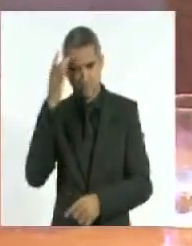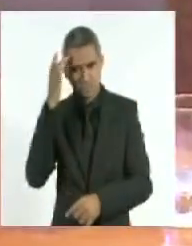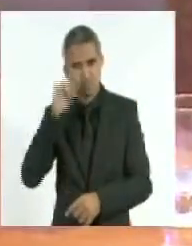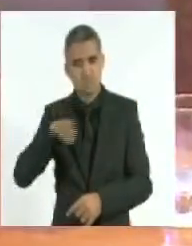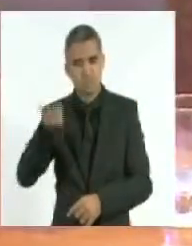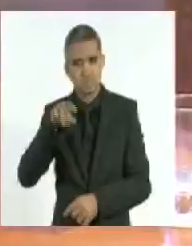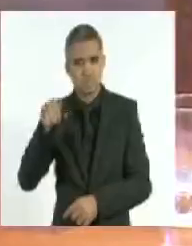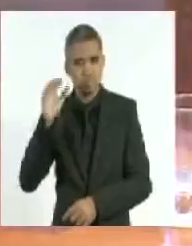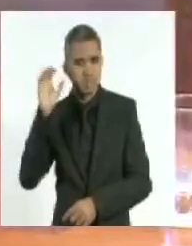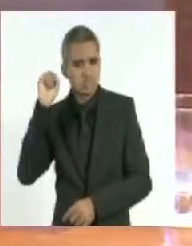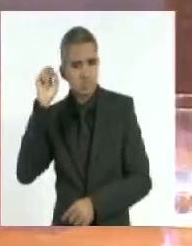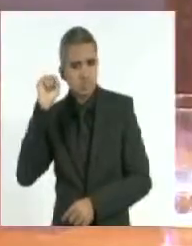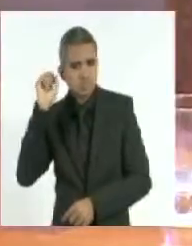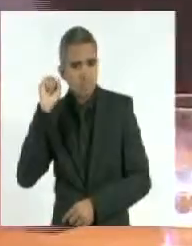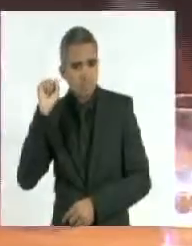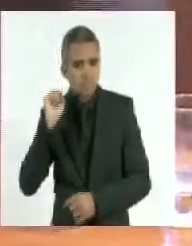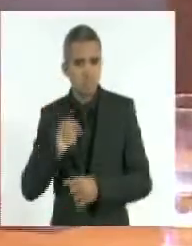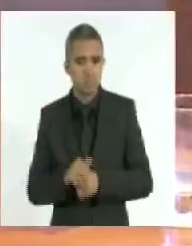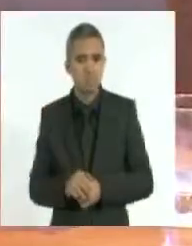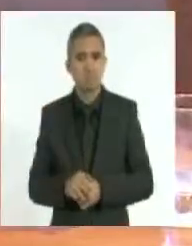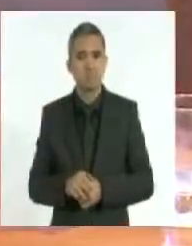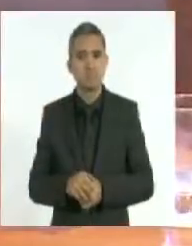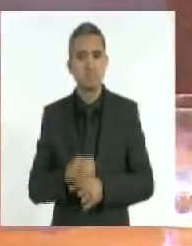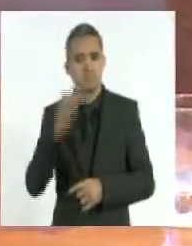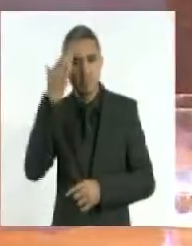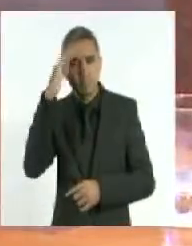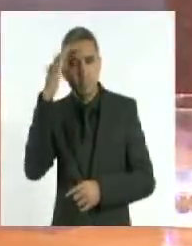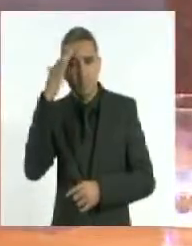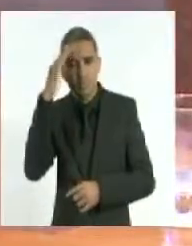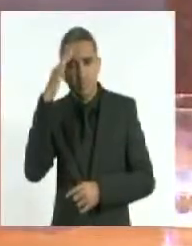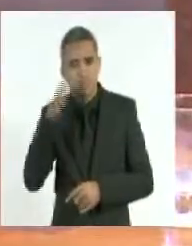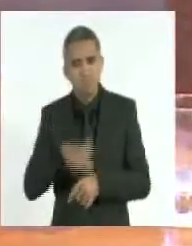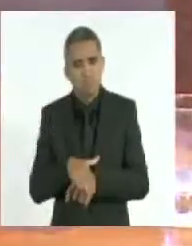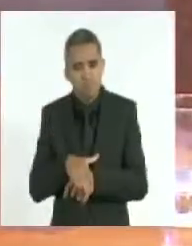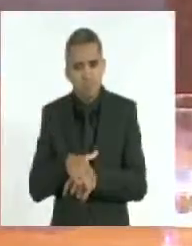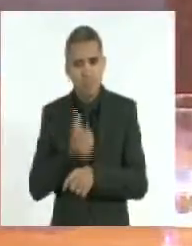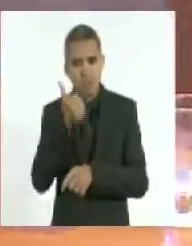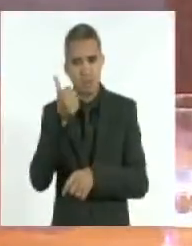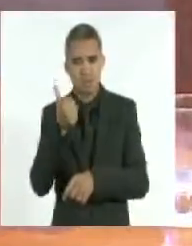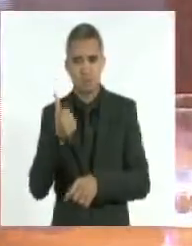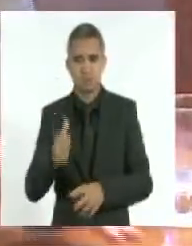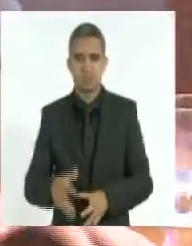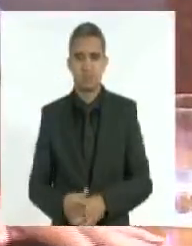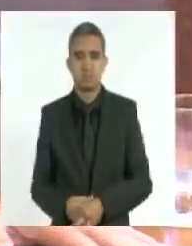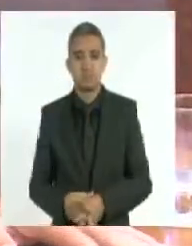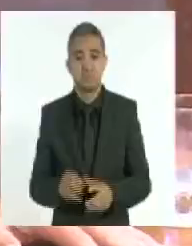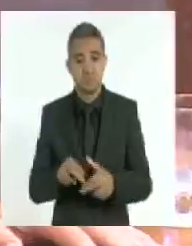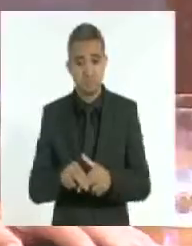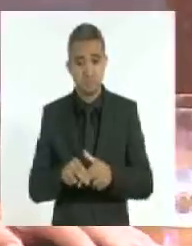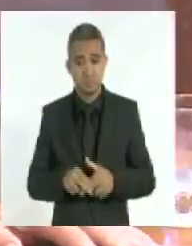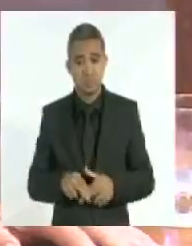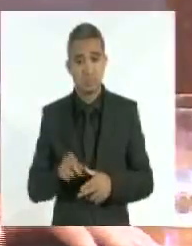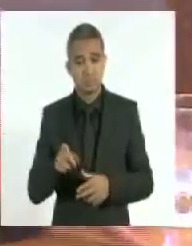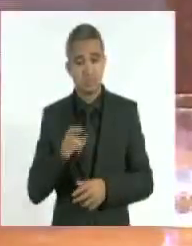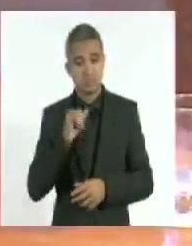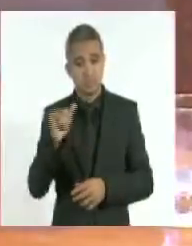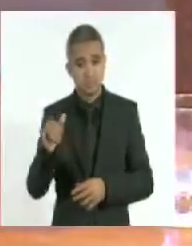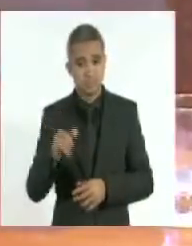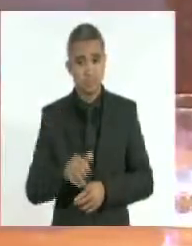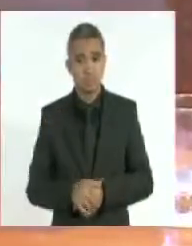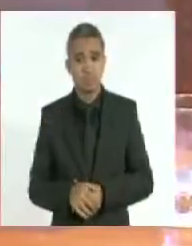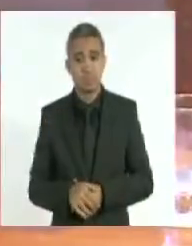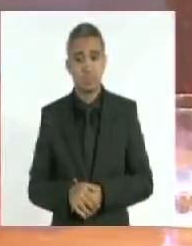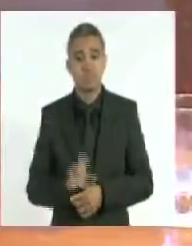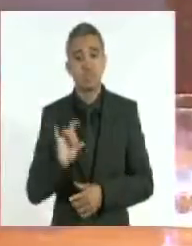poder ter um poder cognitivo melhor, interpretativo em relação a essa situação. Então é isso que eu estou dizendo para Vossa Excelência. Eu estou